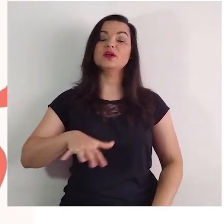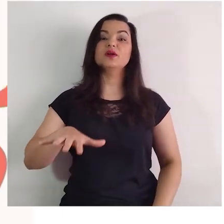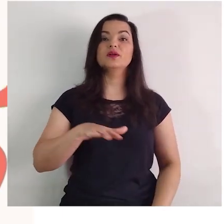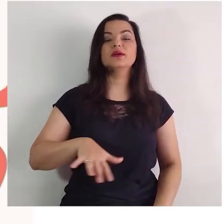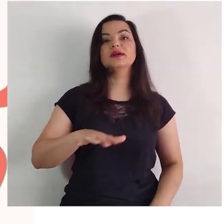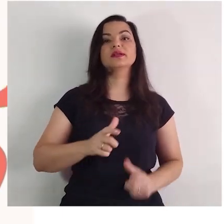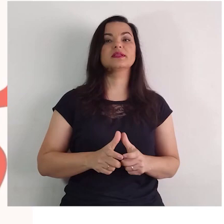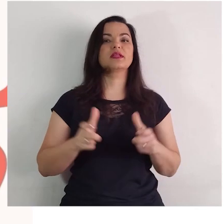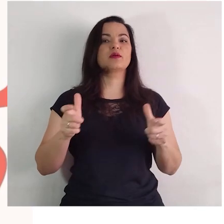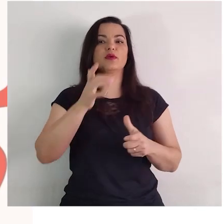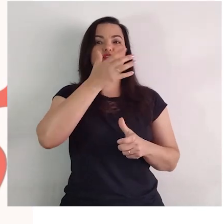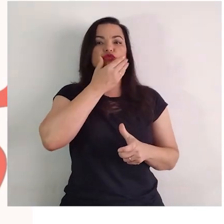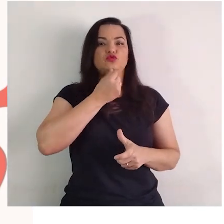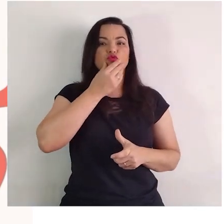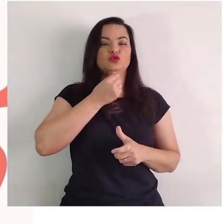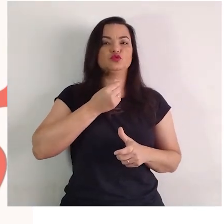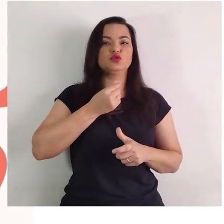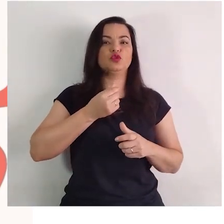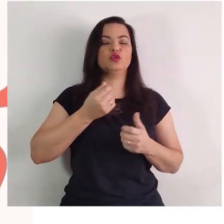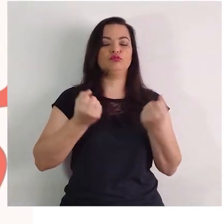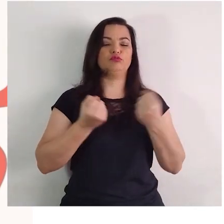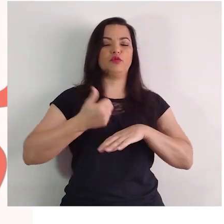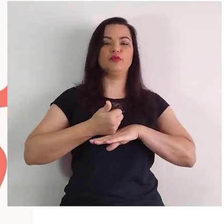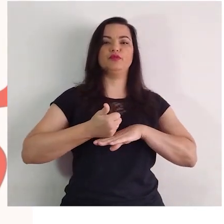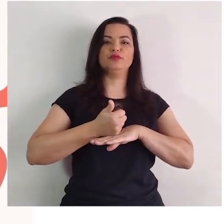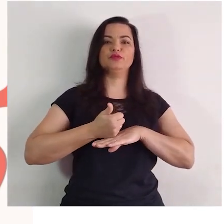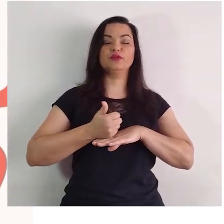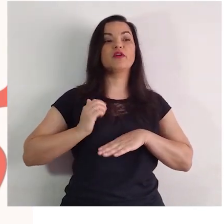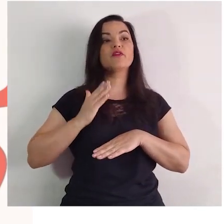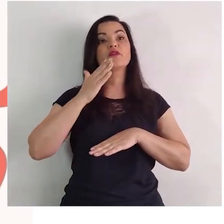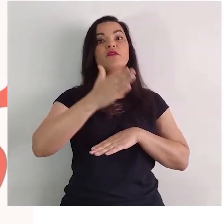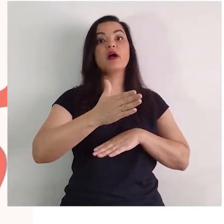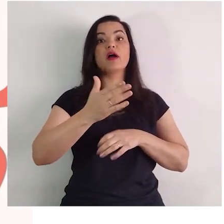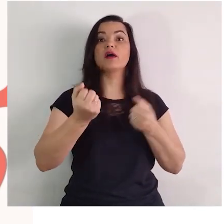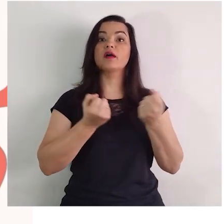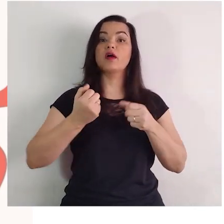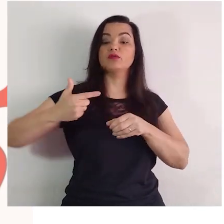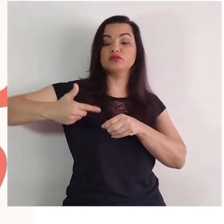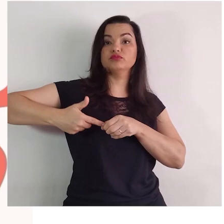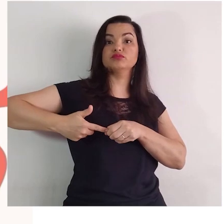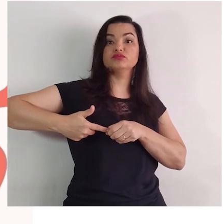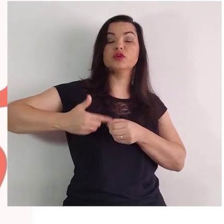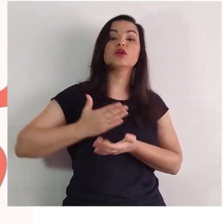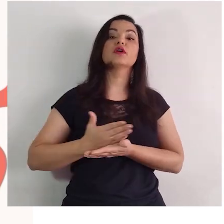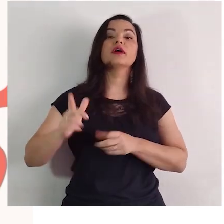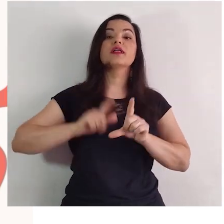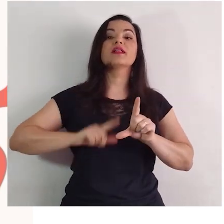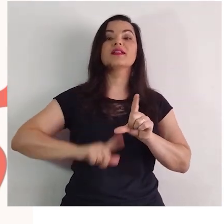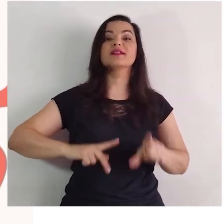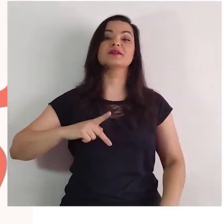Espaço que geralmente os motoristas costumam ir para abastecer automóveis e começa com a letra P.